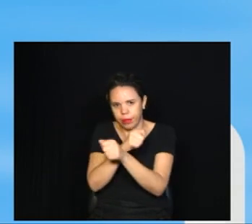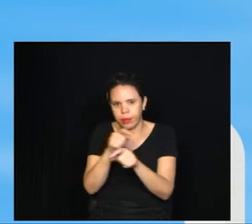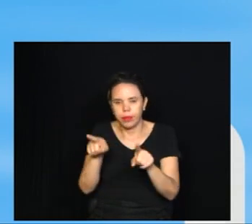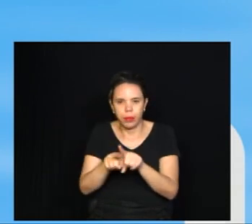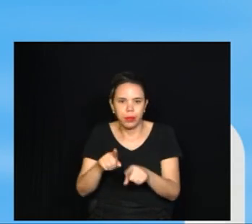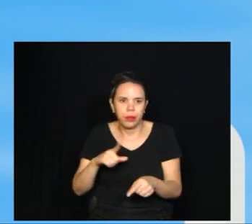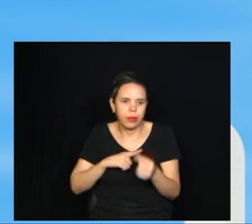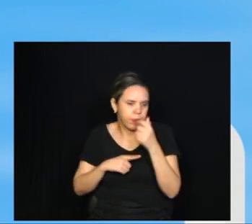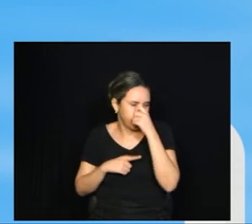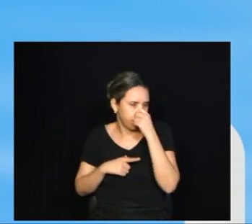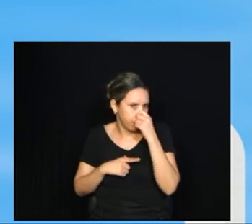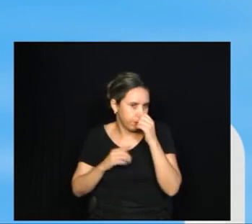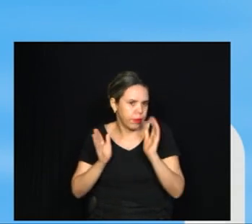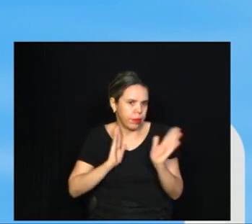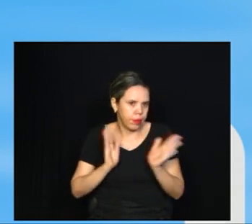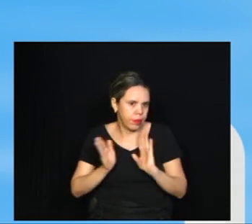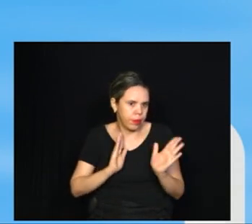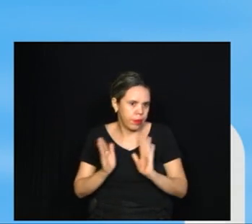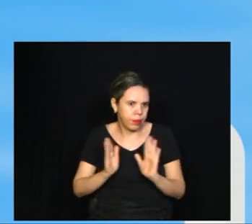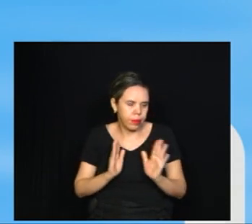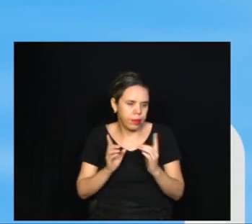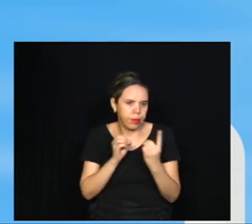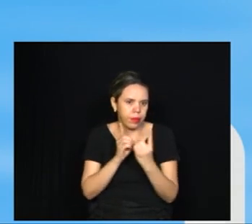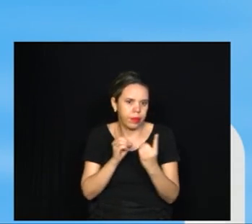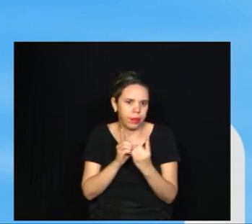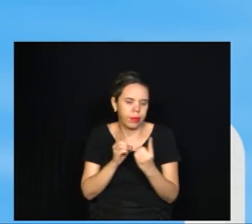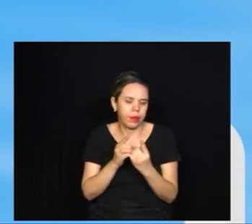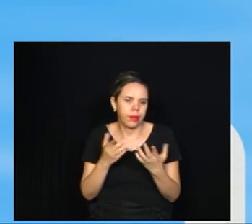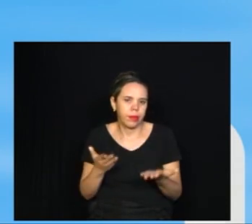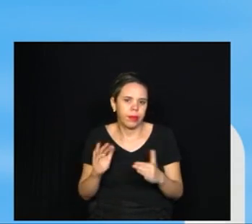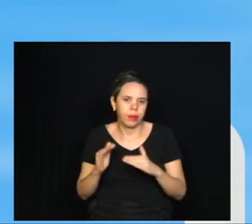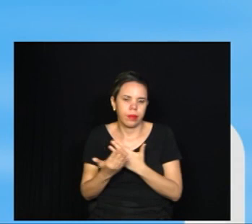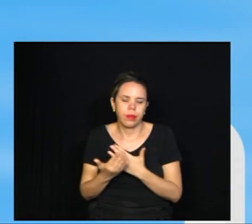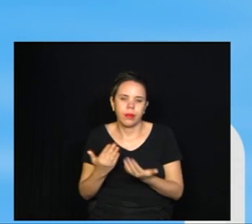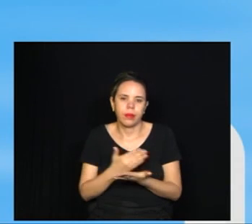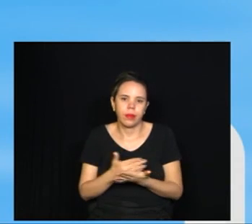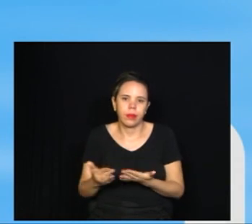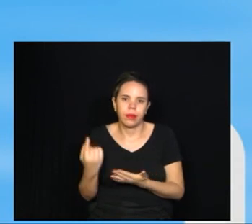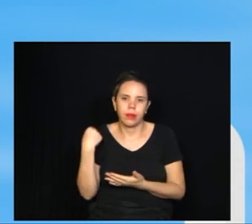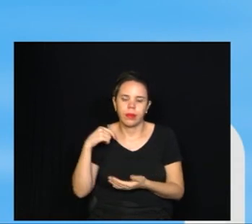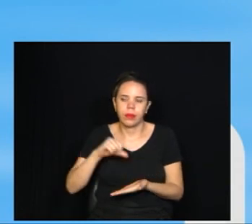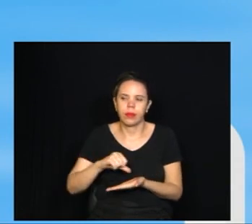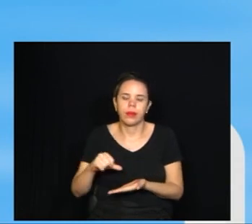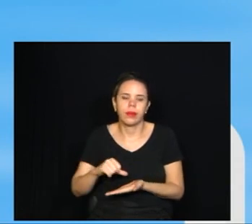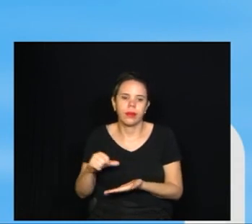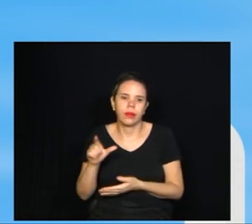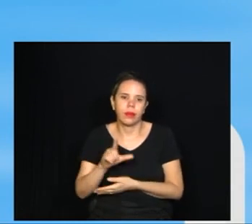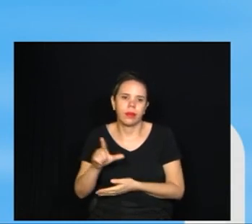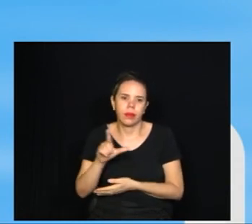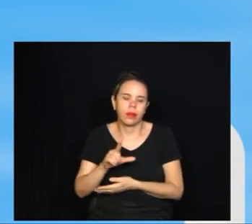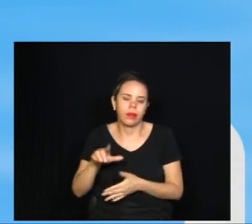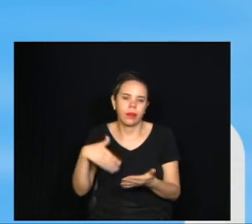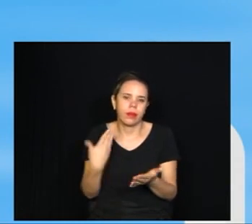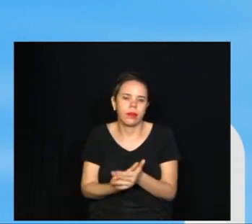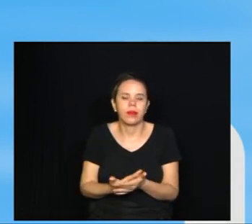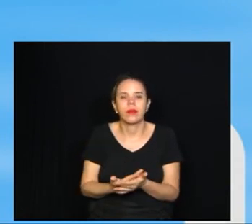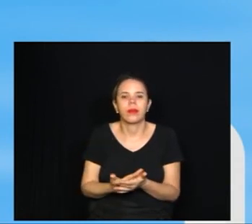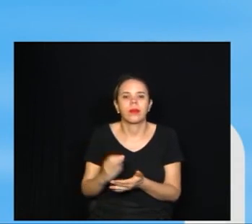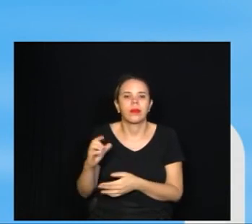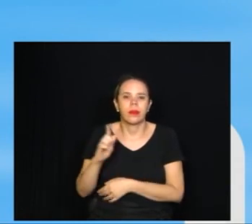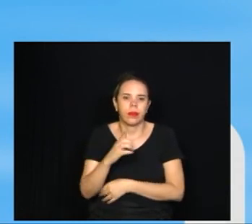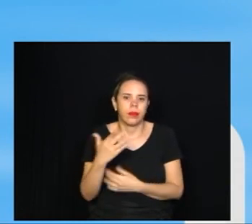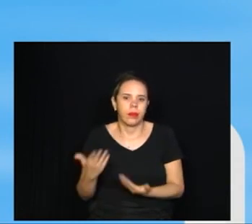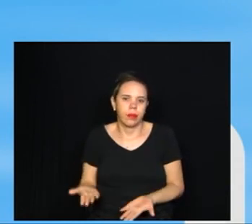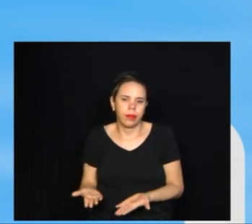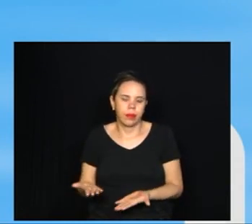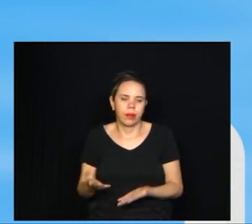teremos aí caminhões-pipa para manter o atendimento, bairros que começam ali na região do Jardim Londres até o distrito do Campo